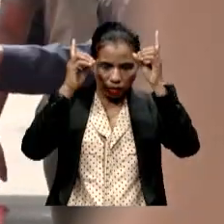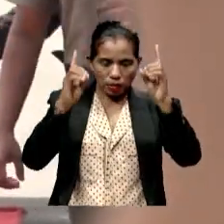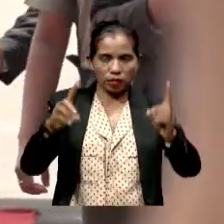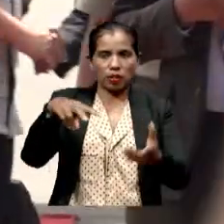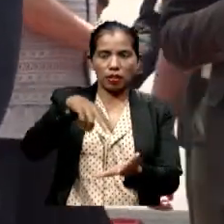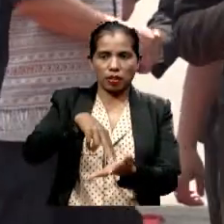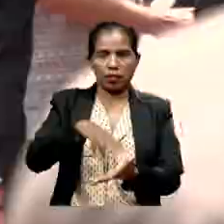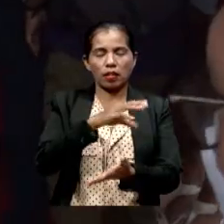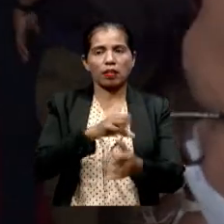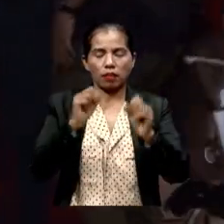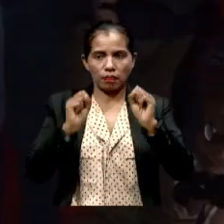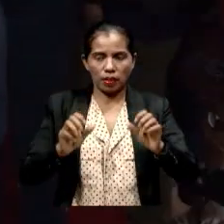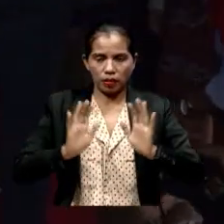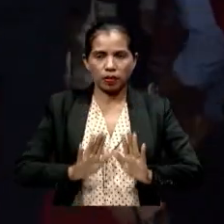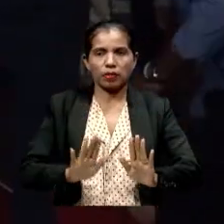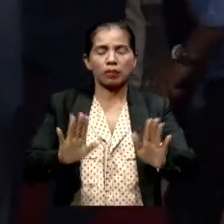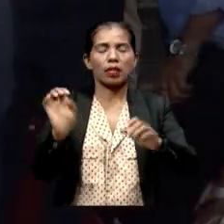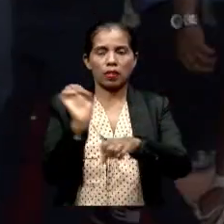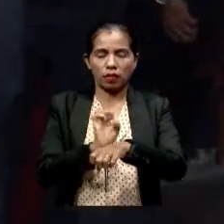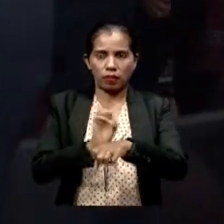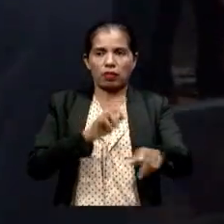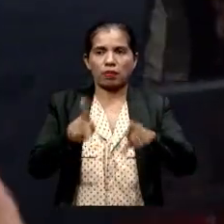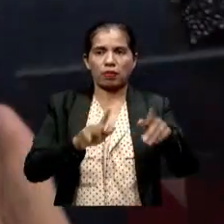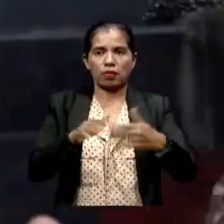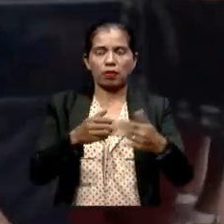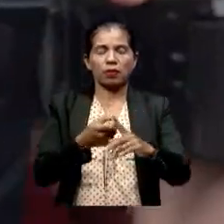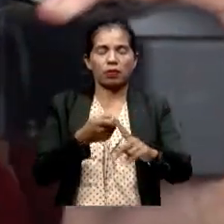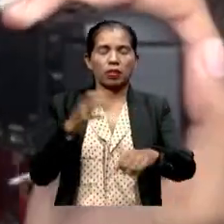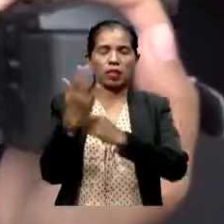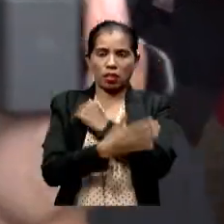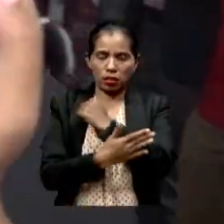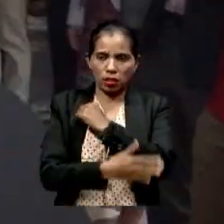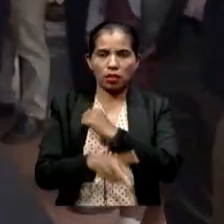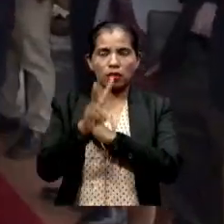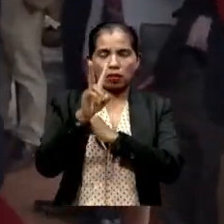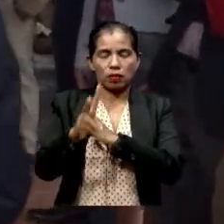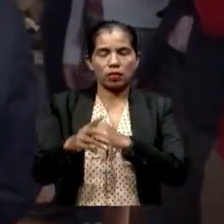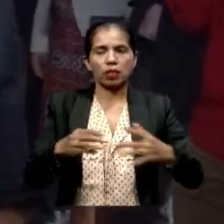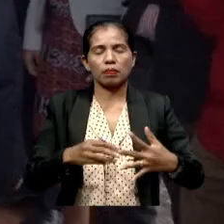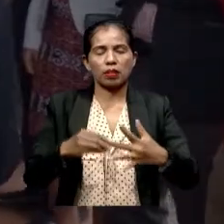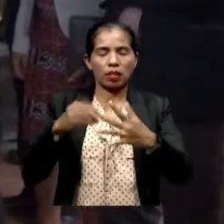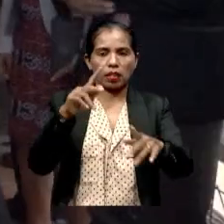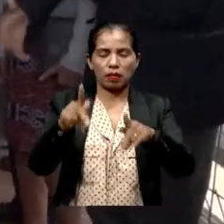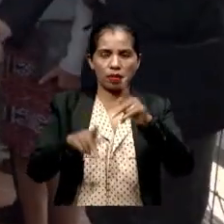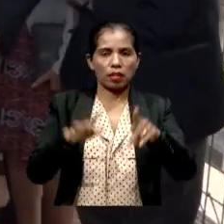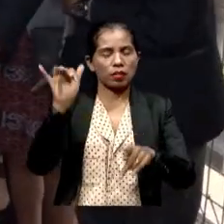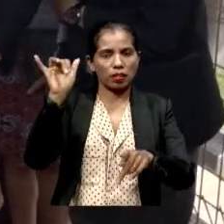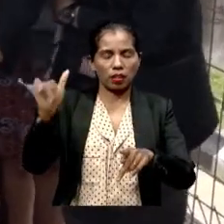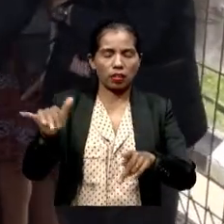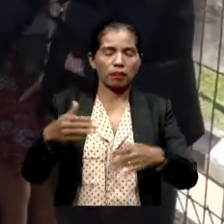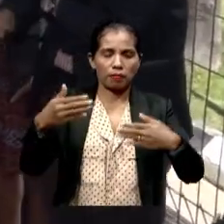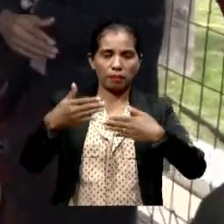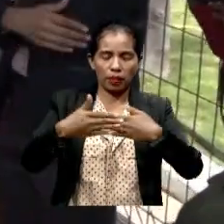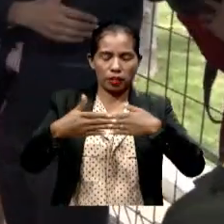estabelecimento, né? Bela do crescimento, economia, população, Rússia, nação guaraniana. Liu-liu, população nebe, rela e área fronteira